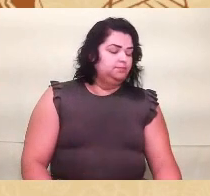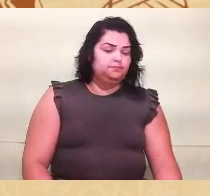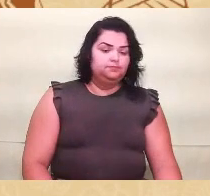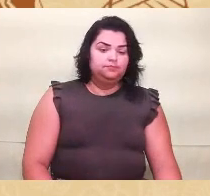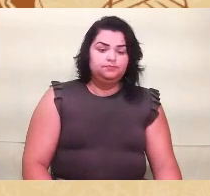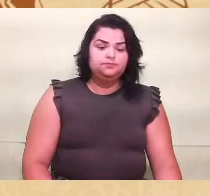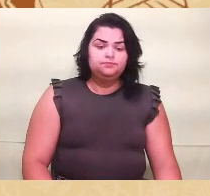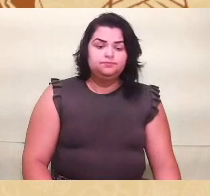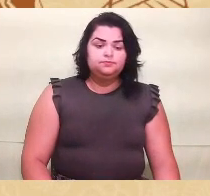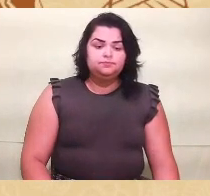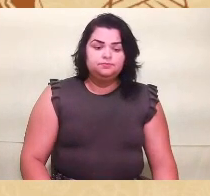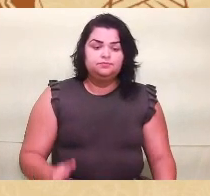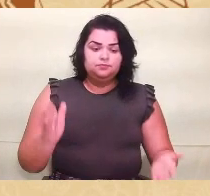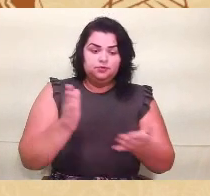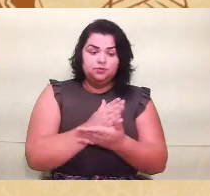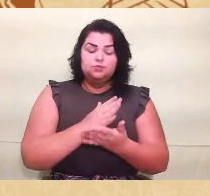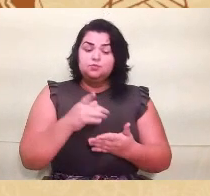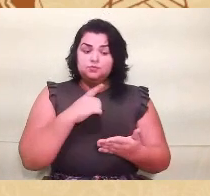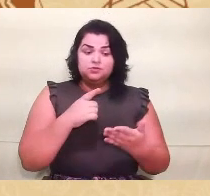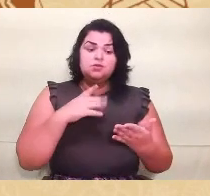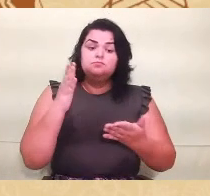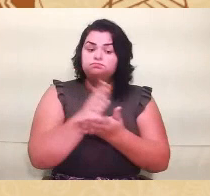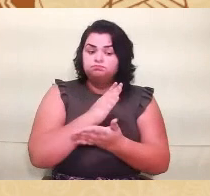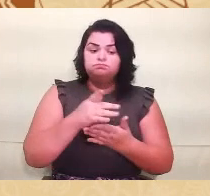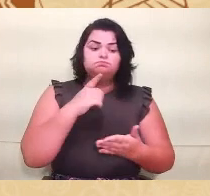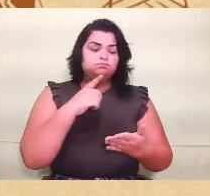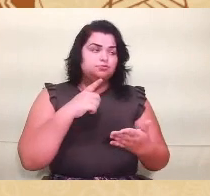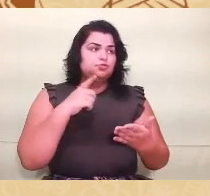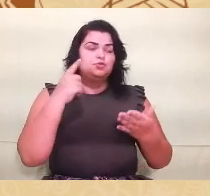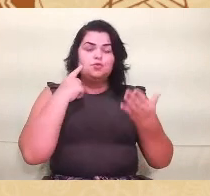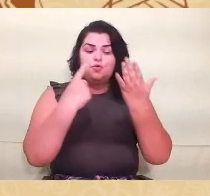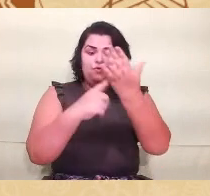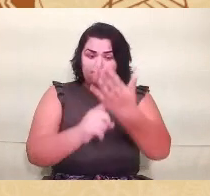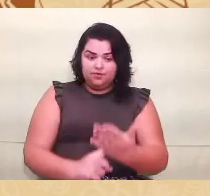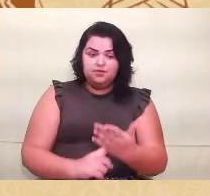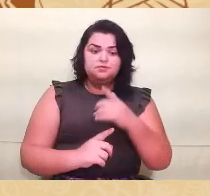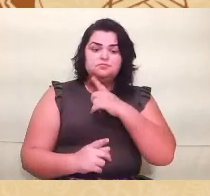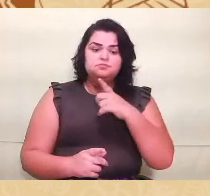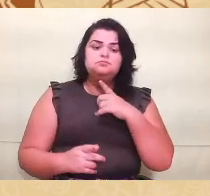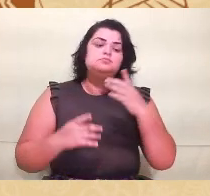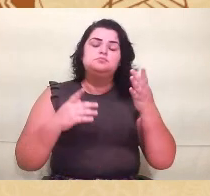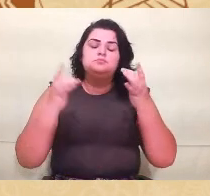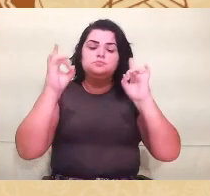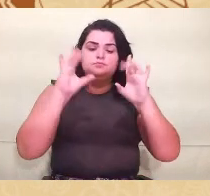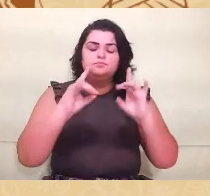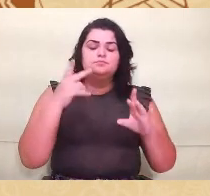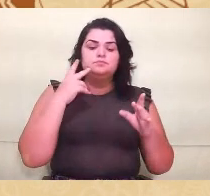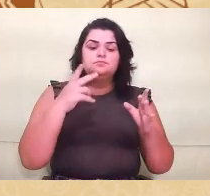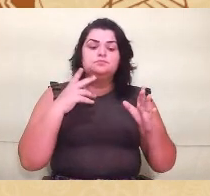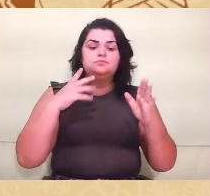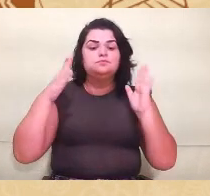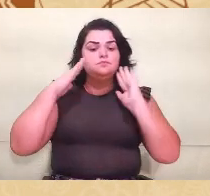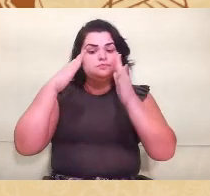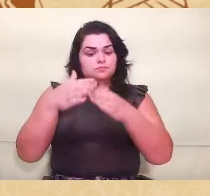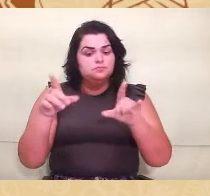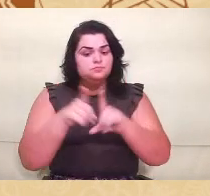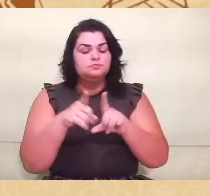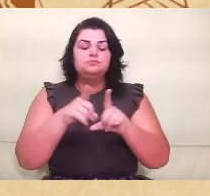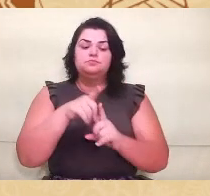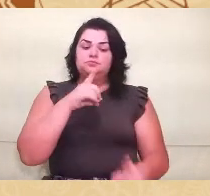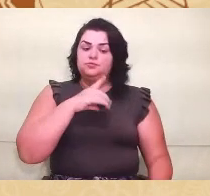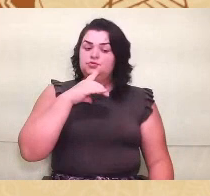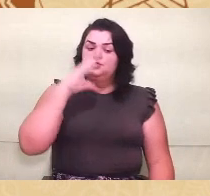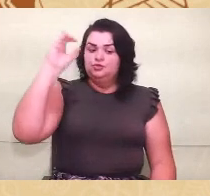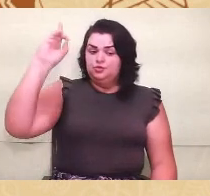que alguns indígenas, infelizmente, cooptaram, né? Estão no governo, tem indígena bolsonarista de direita, tem